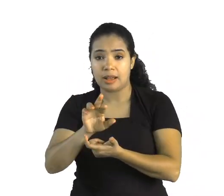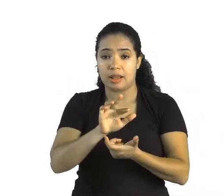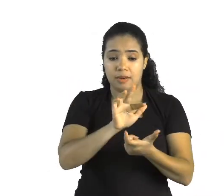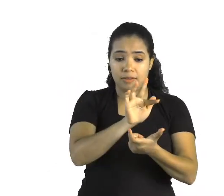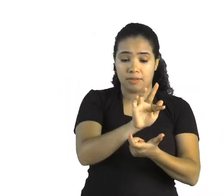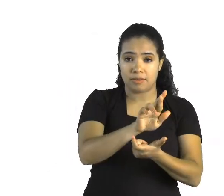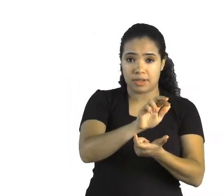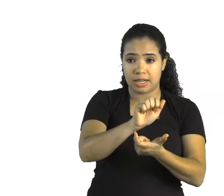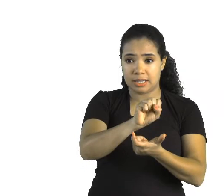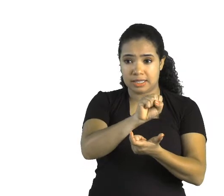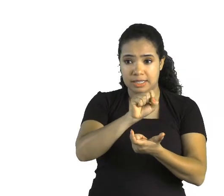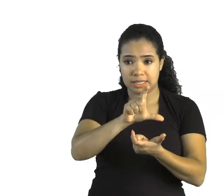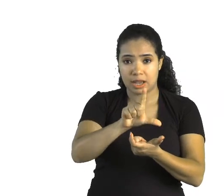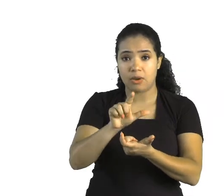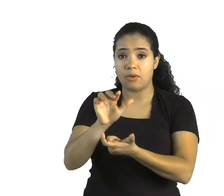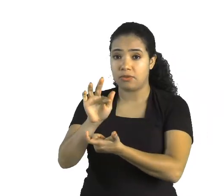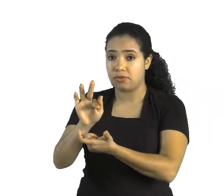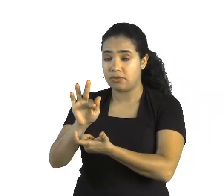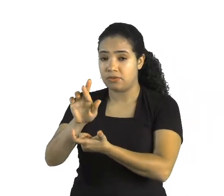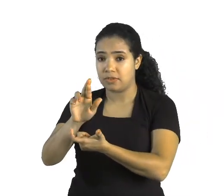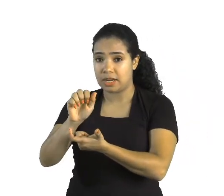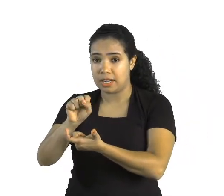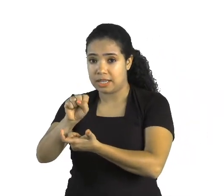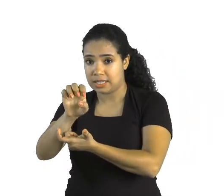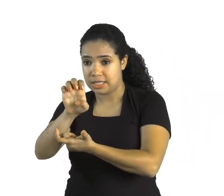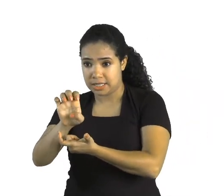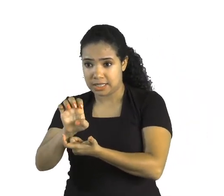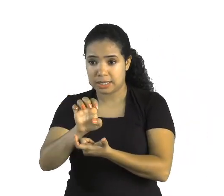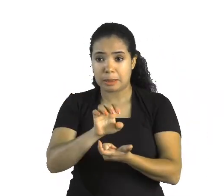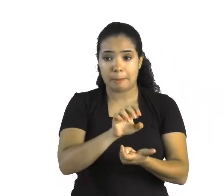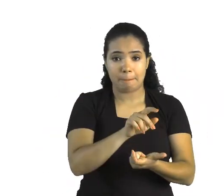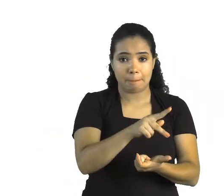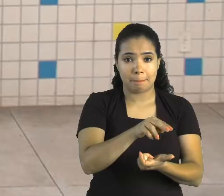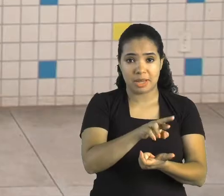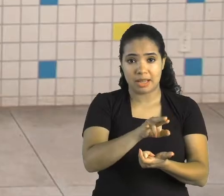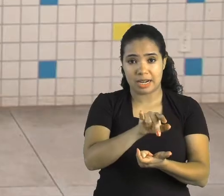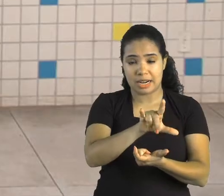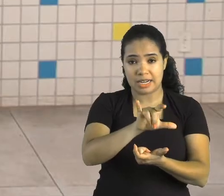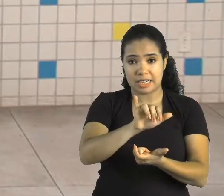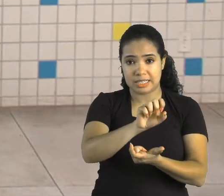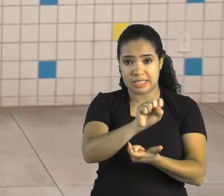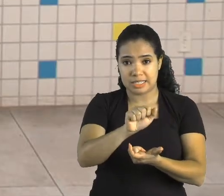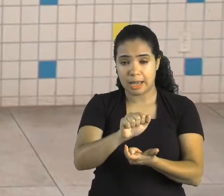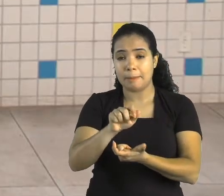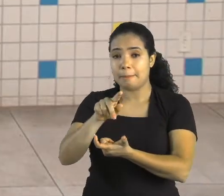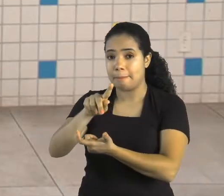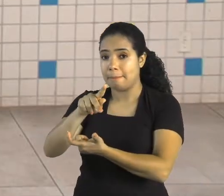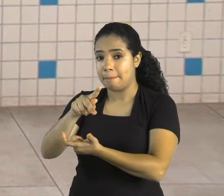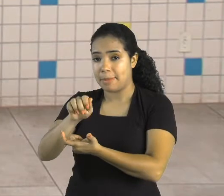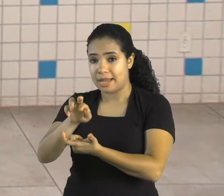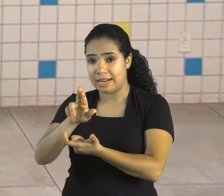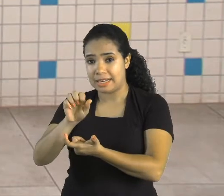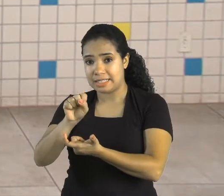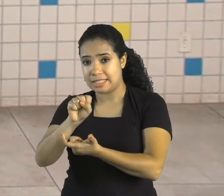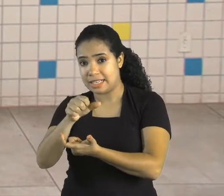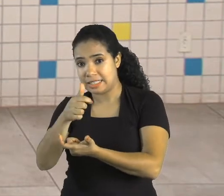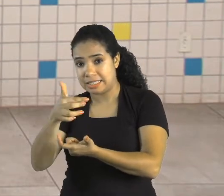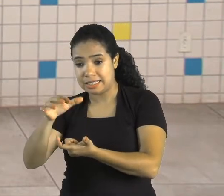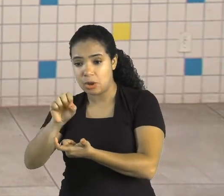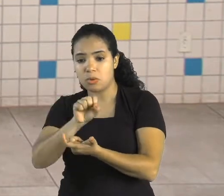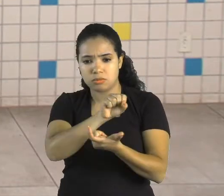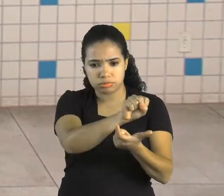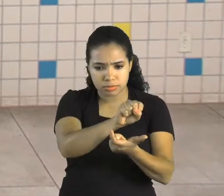Paralisação vem de paralisar, pesado vem de peso. Primeira dica, observar a